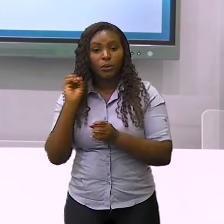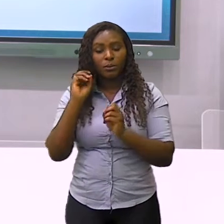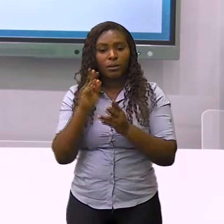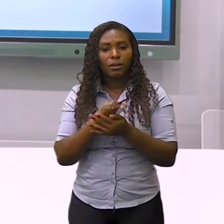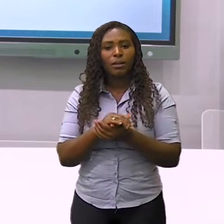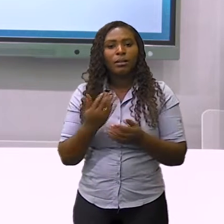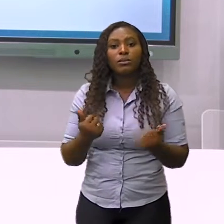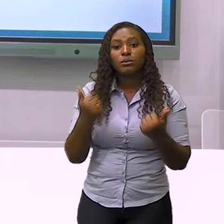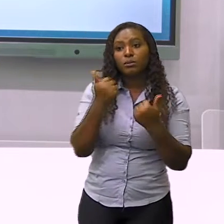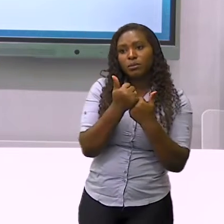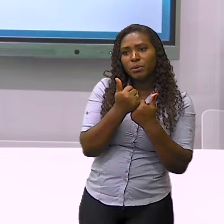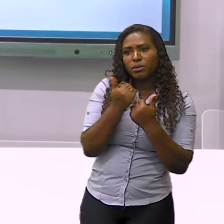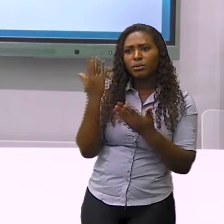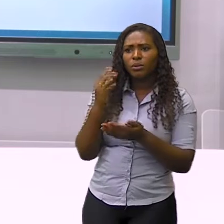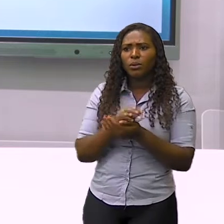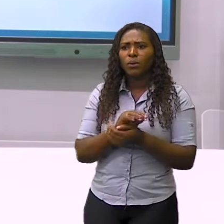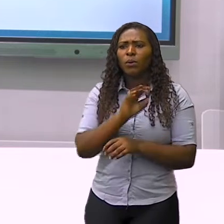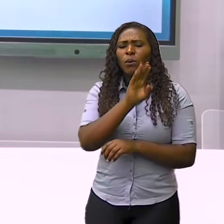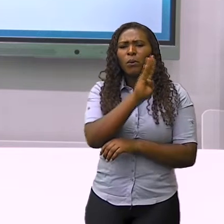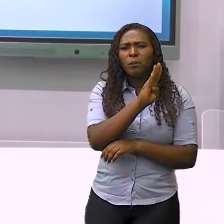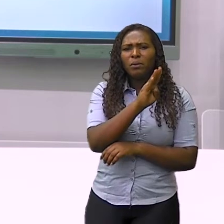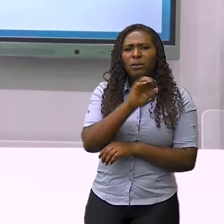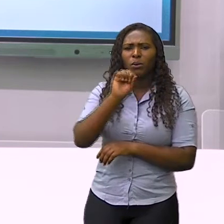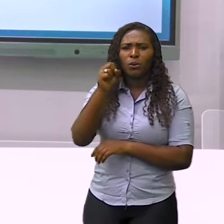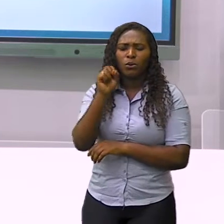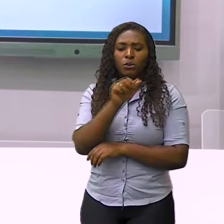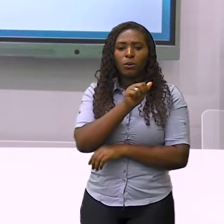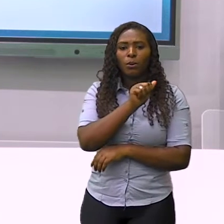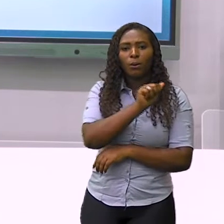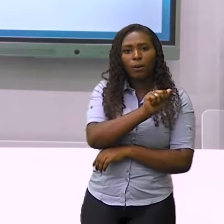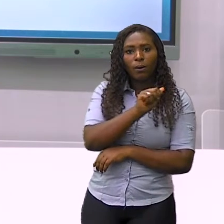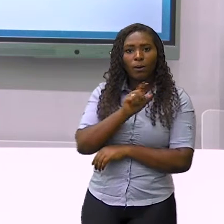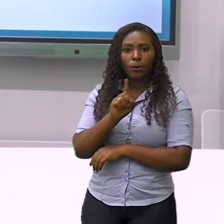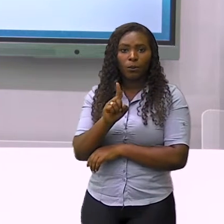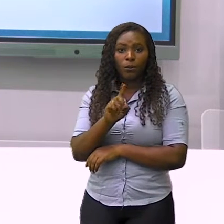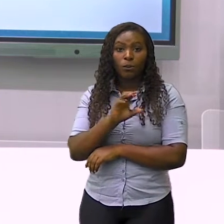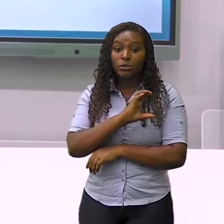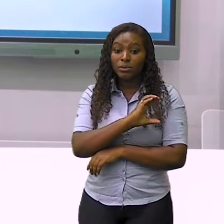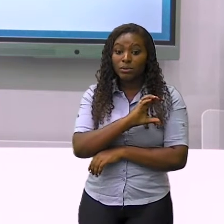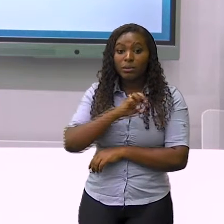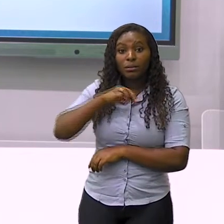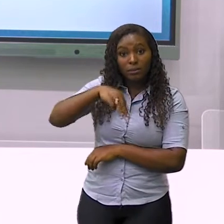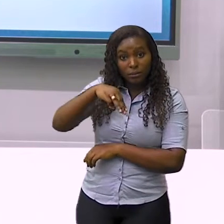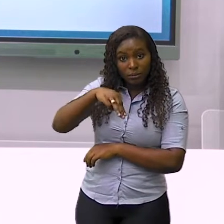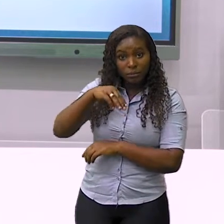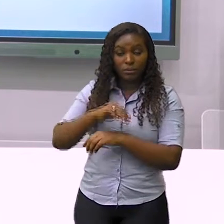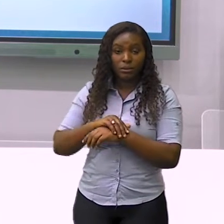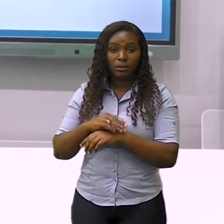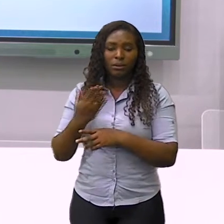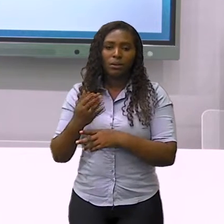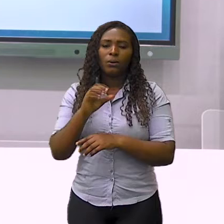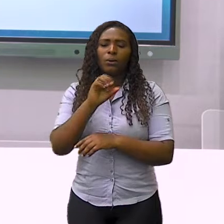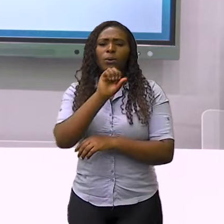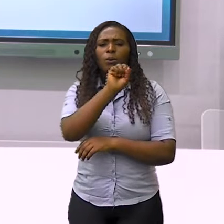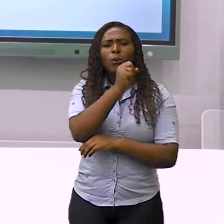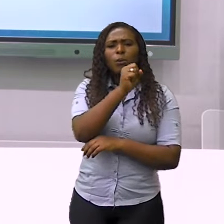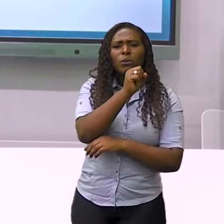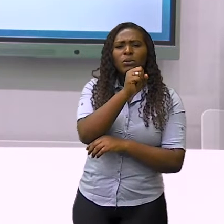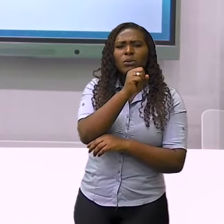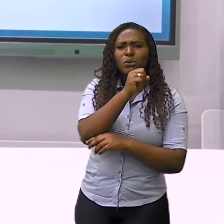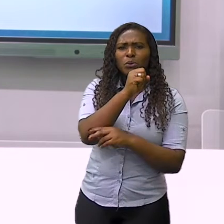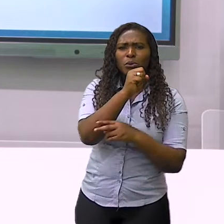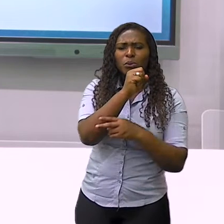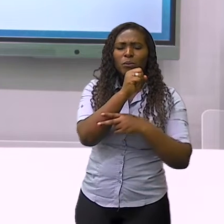E quando o meu delta for maior do que 0, ou quando eu não